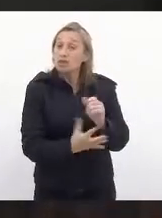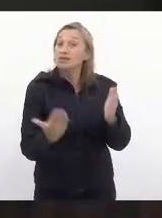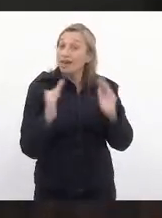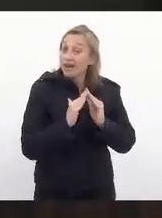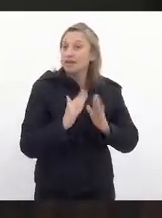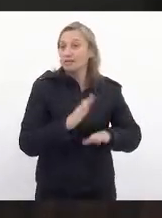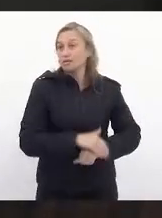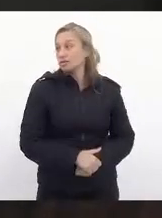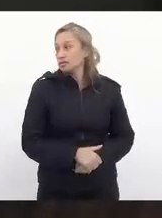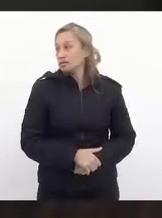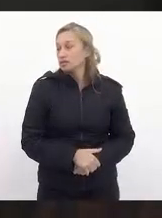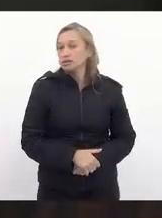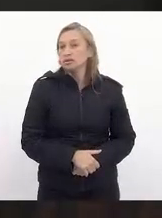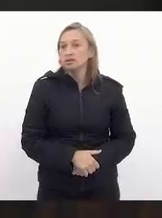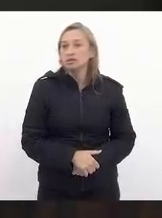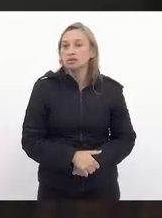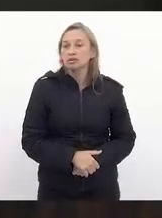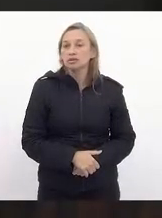Casa